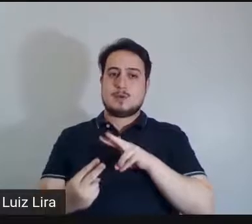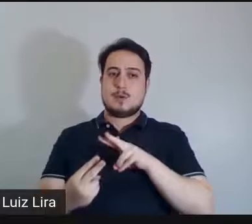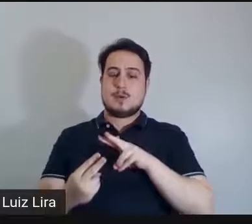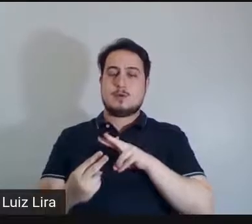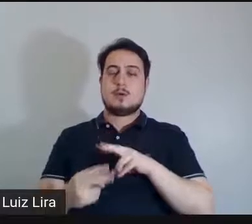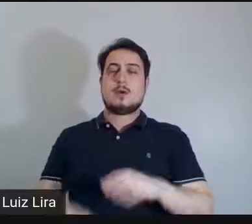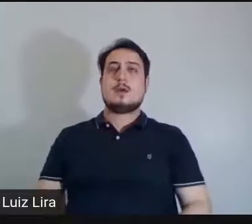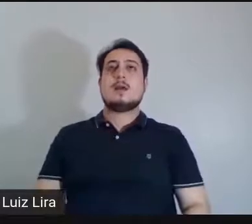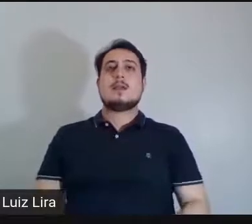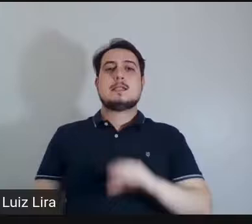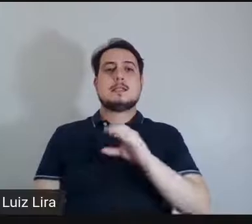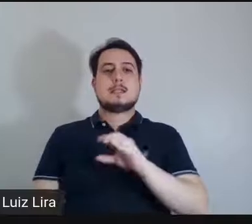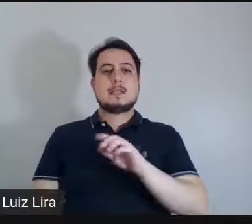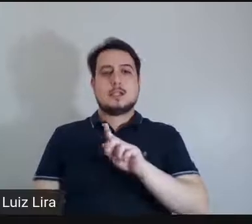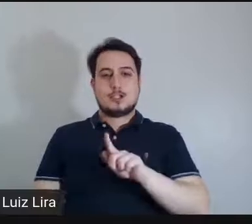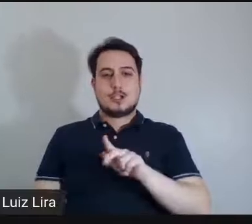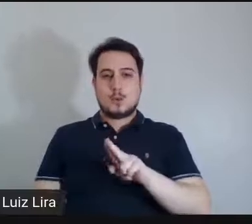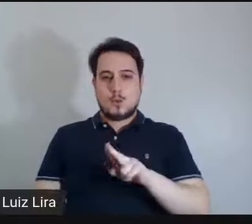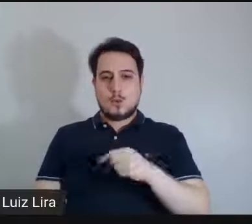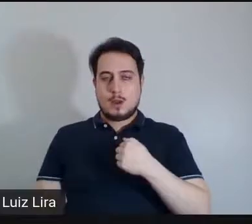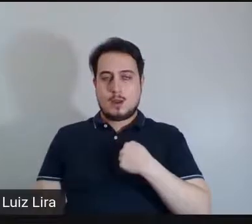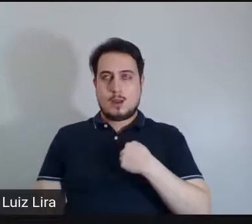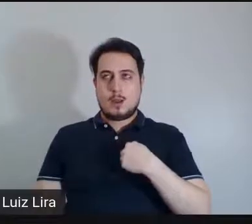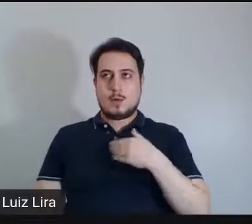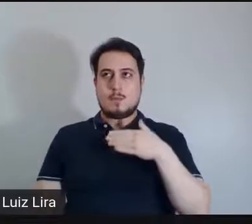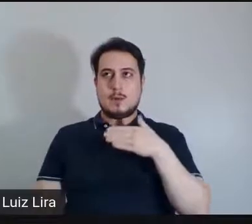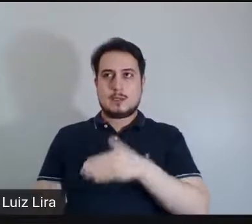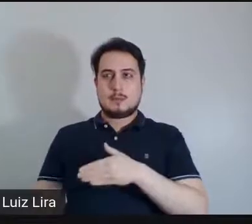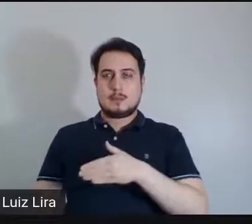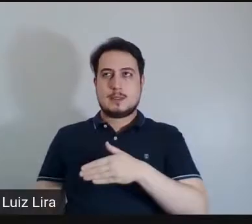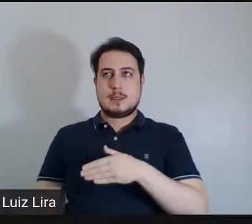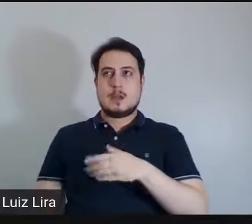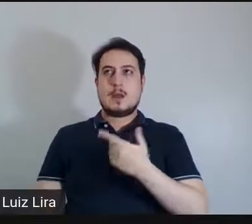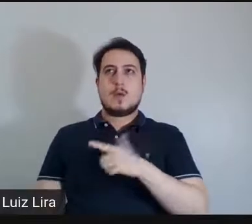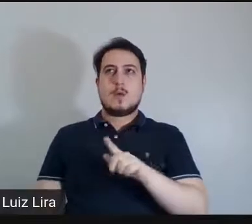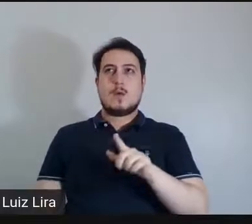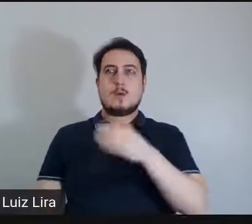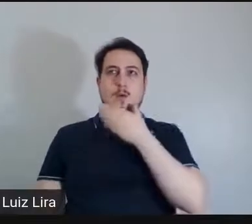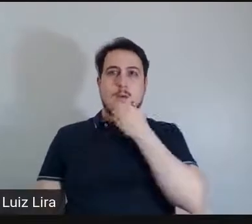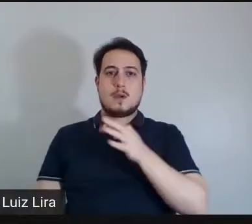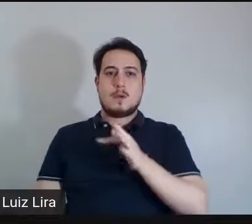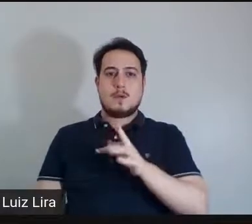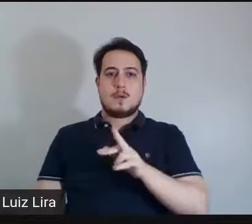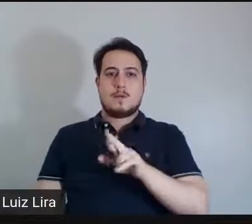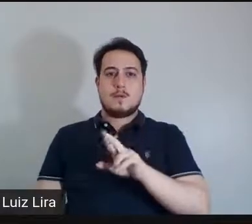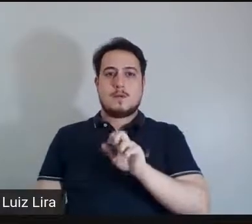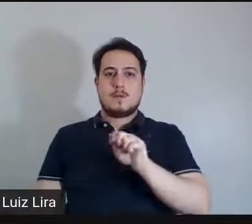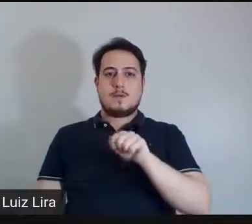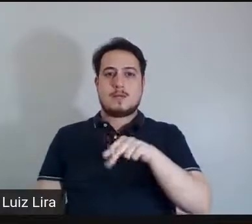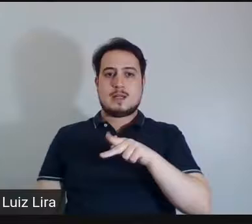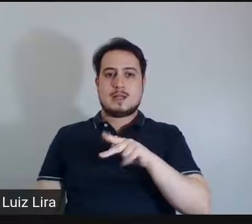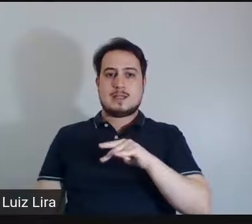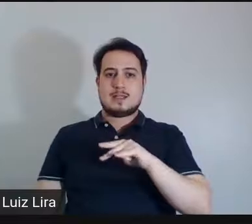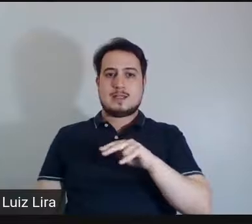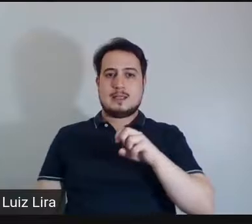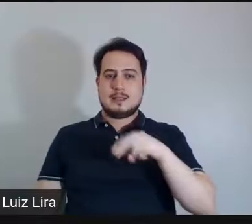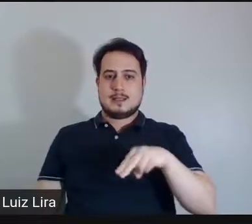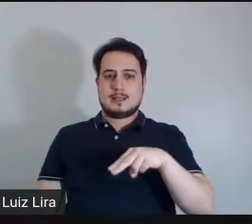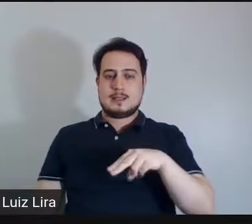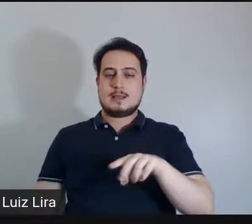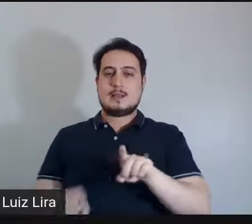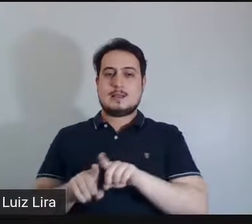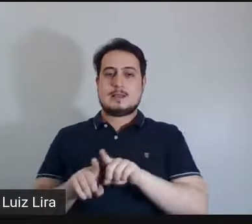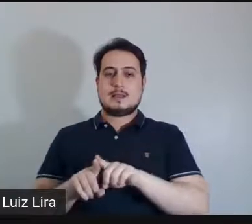CGU participamos o Franklin Brasil e o Nilo, né, Nilo Cruz. O